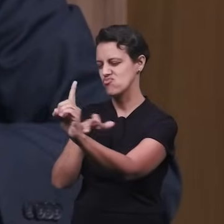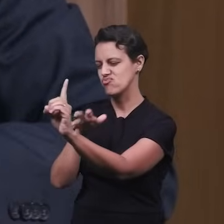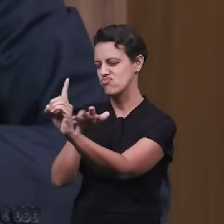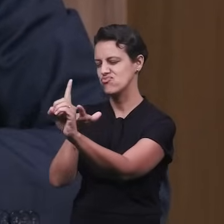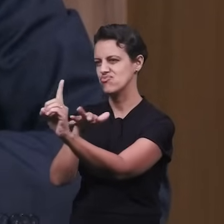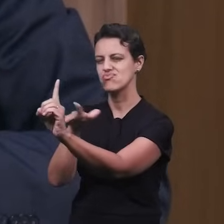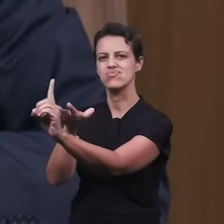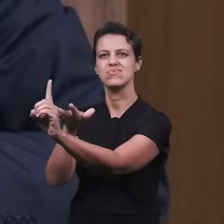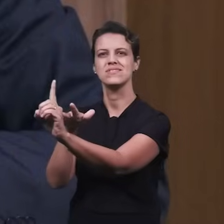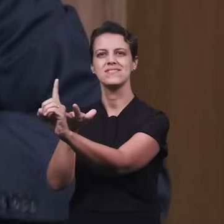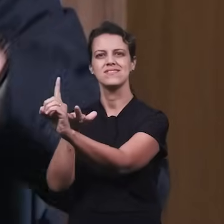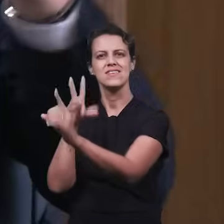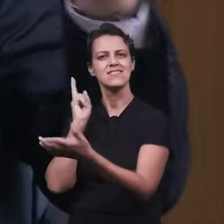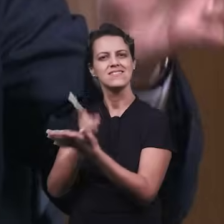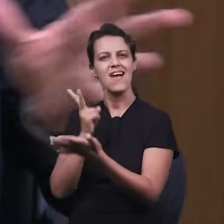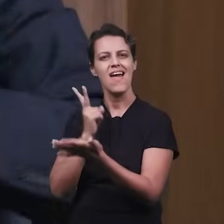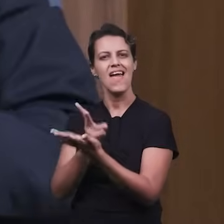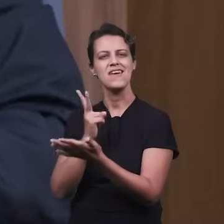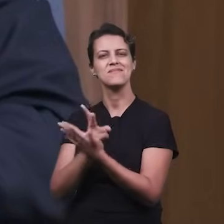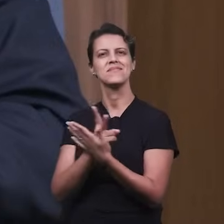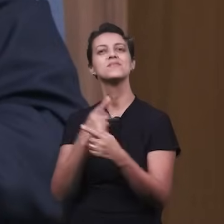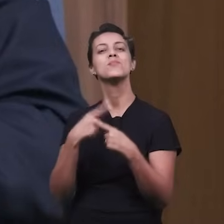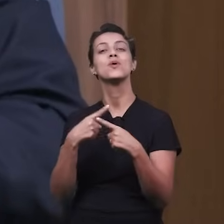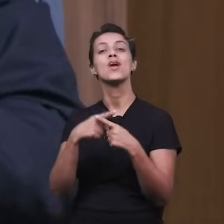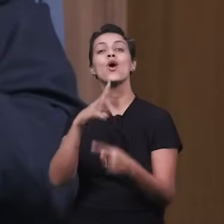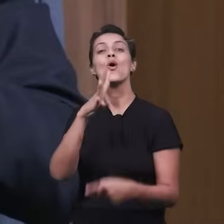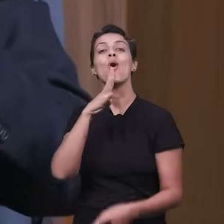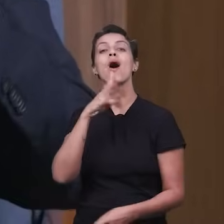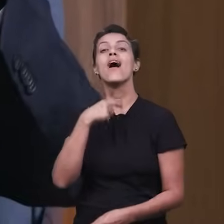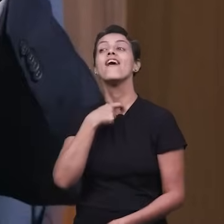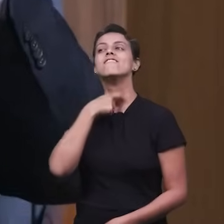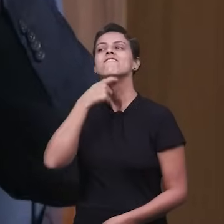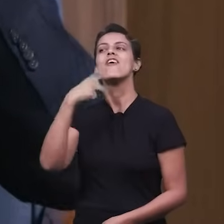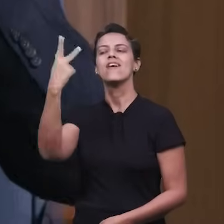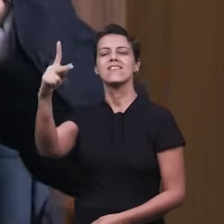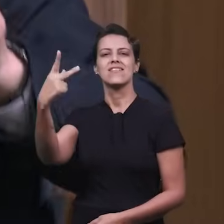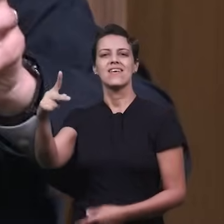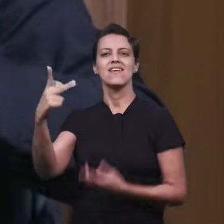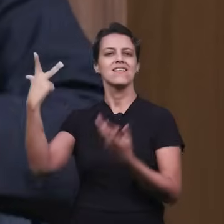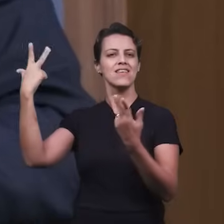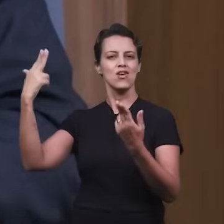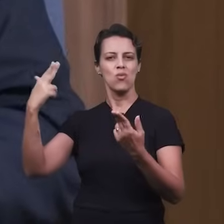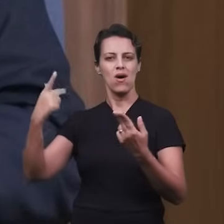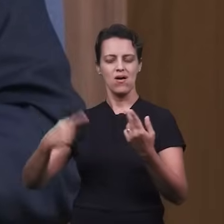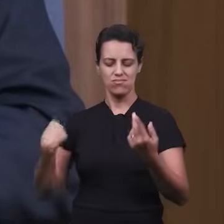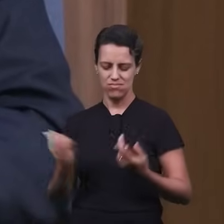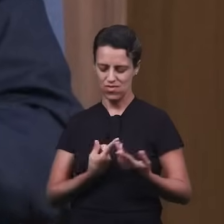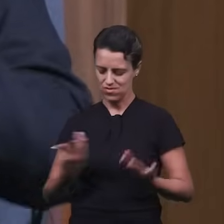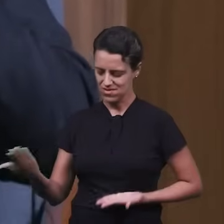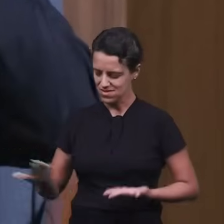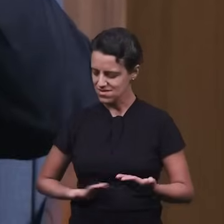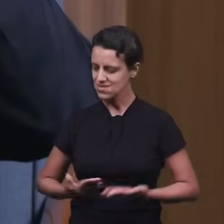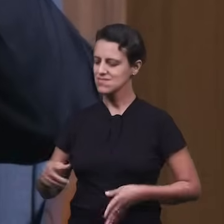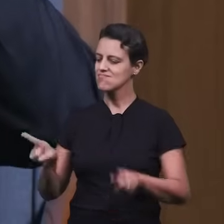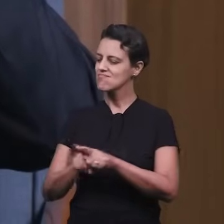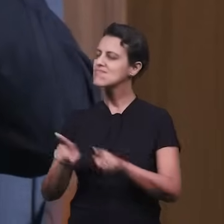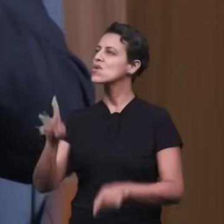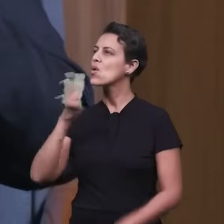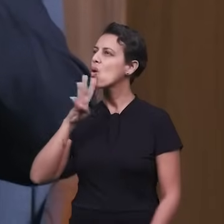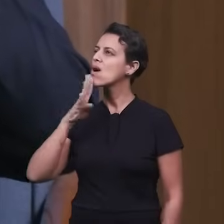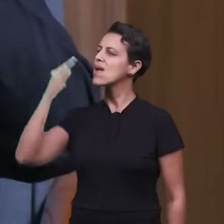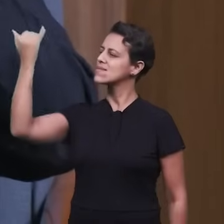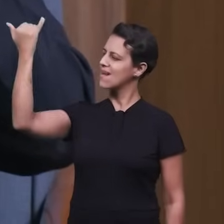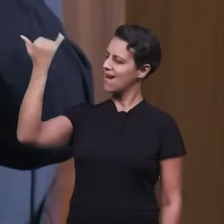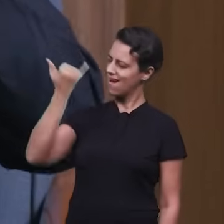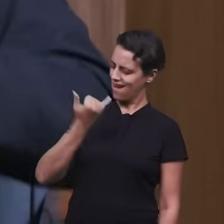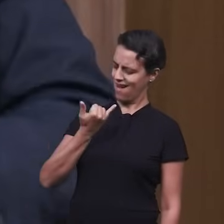circunstâncias, perseguições, sofrimentos, problemas. Aquele que conhece, que ouve e que atende a voz, permanece